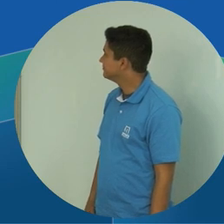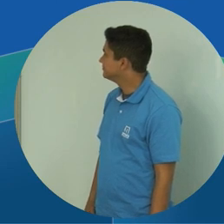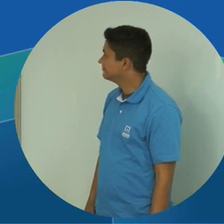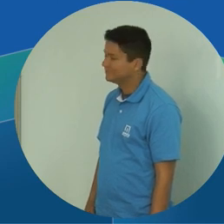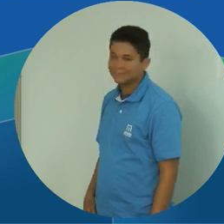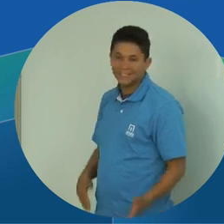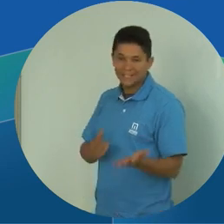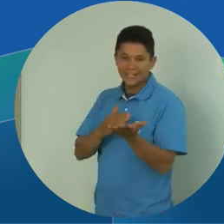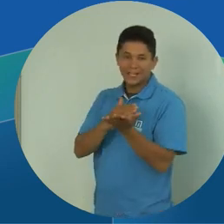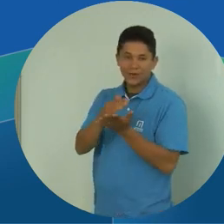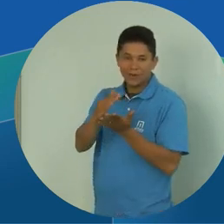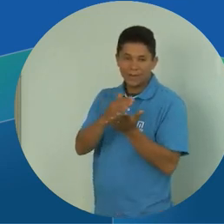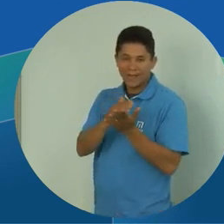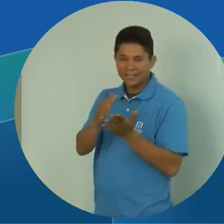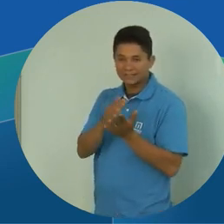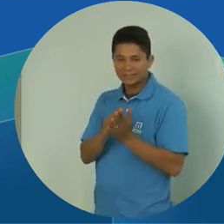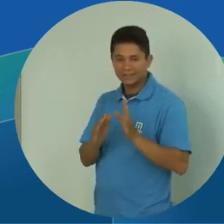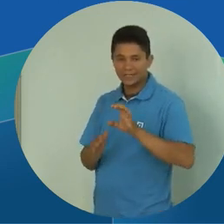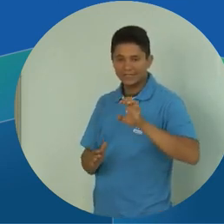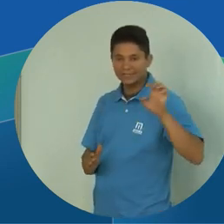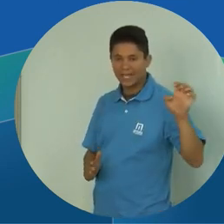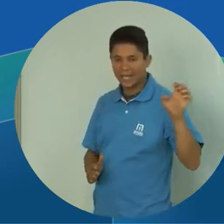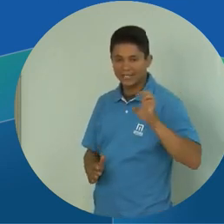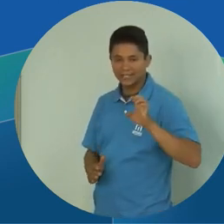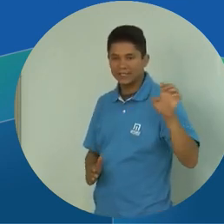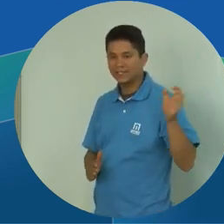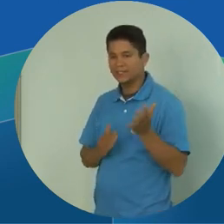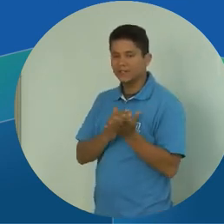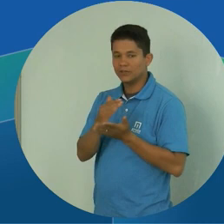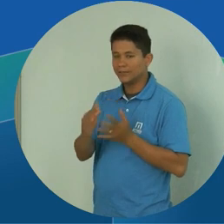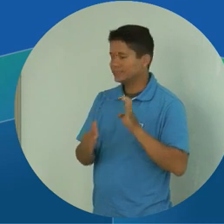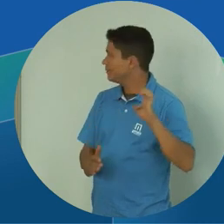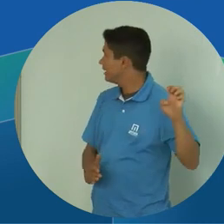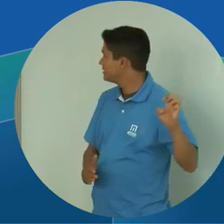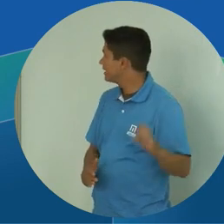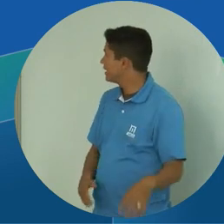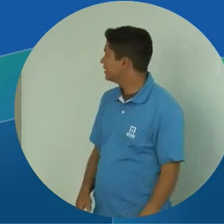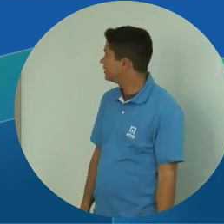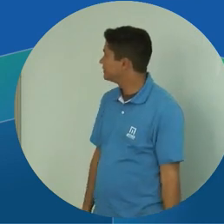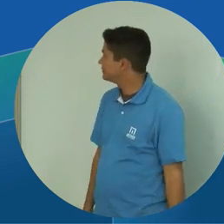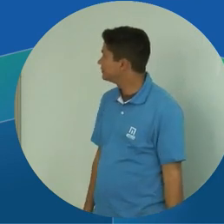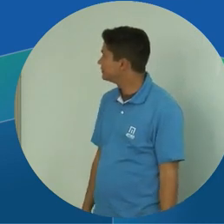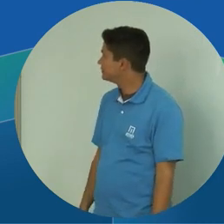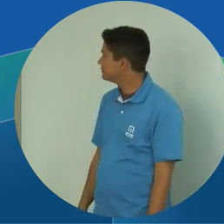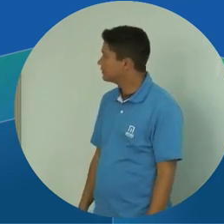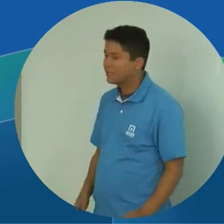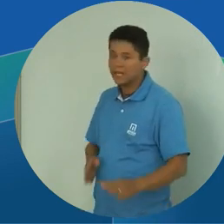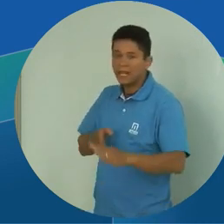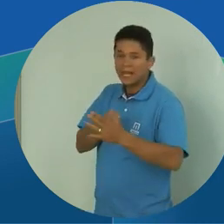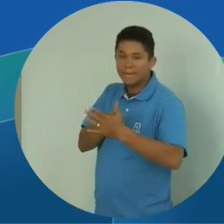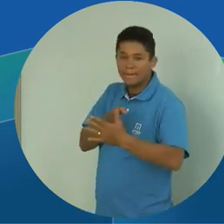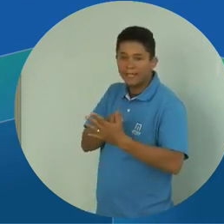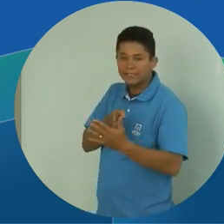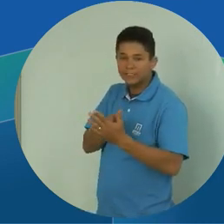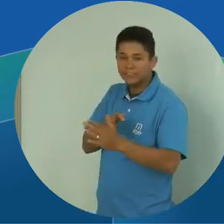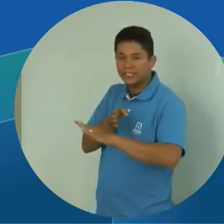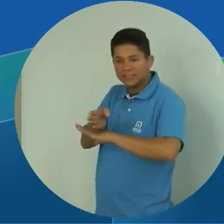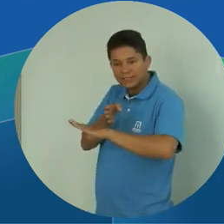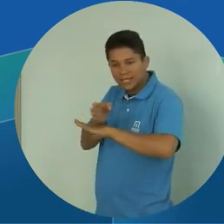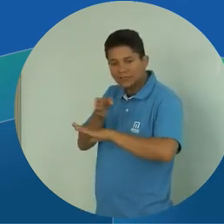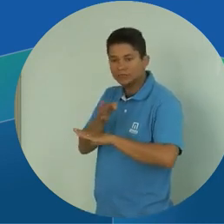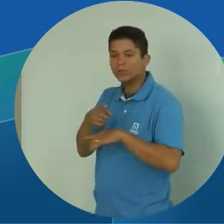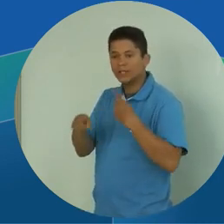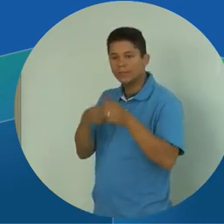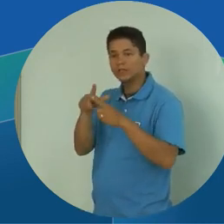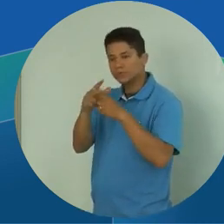Começamos pela margem esquerda, né? Aqui a gente tinha um limite, uma limitação de acesso, que depois foi